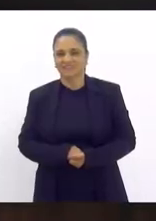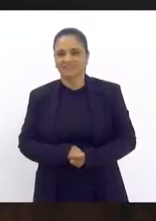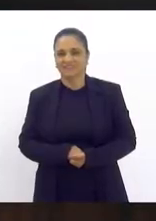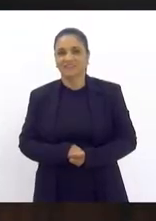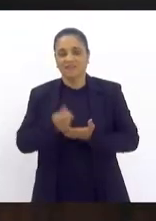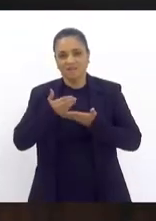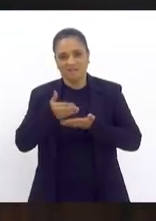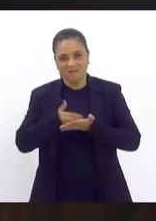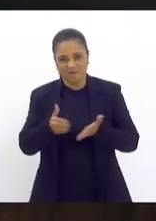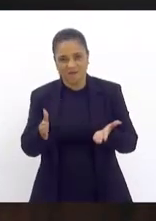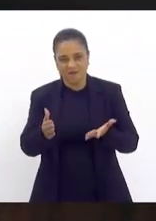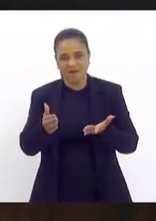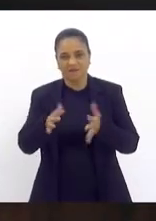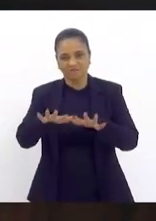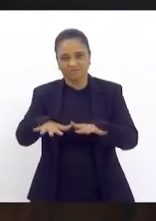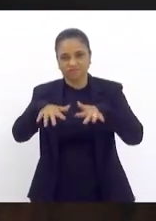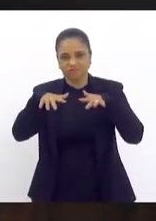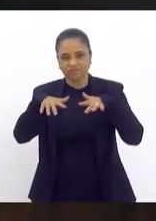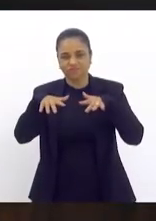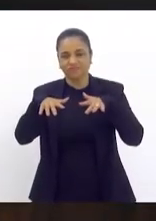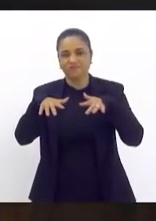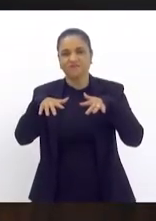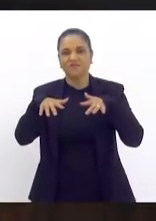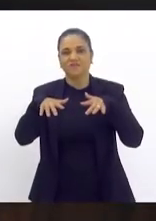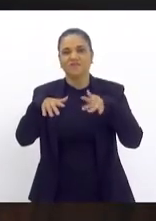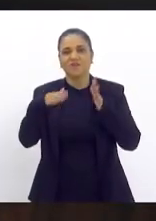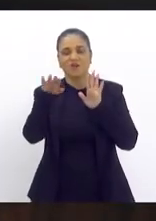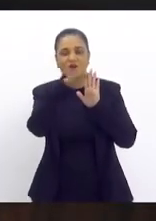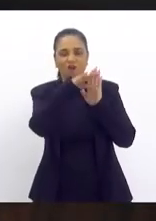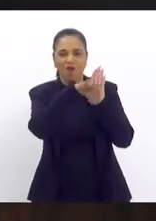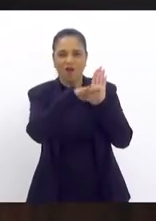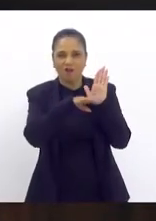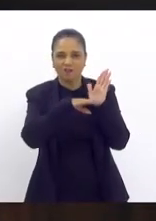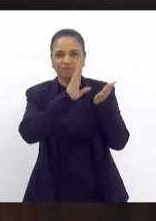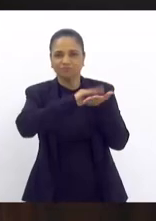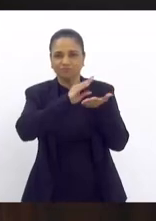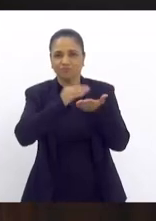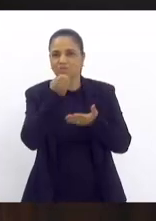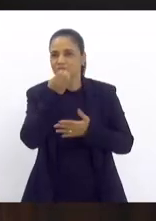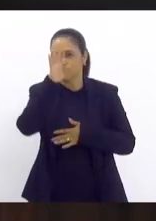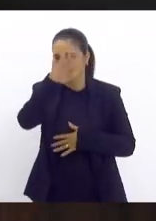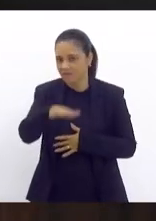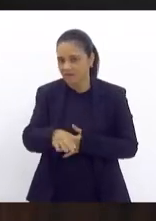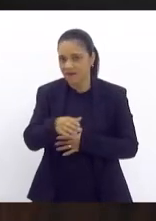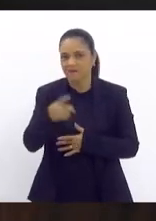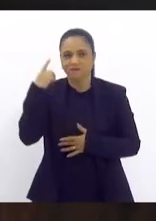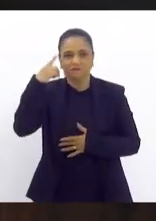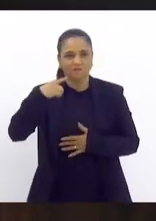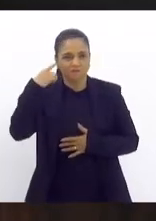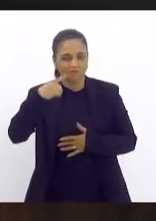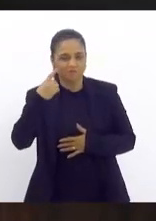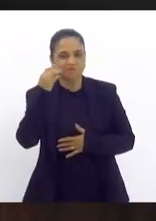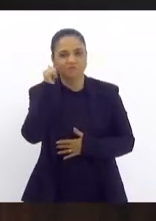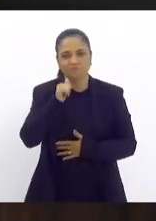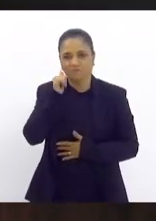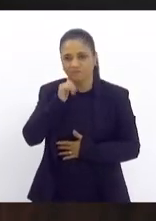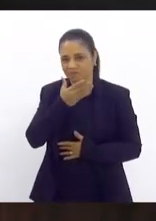Está reaberta a sessão. Passa-se a ordem do dia. Boa tarde a todos e todas, deputados e